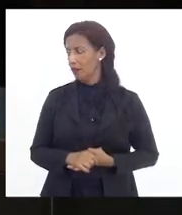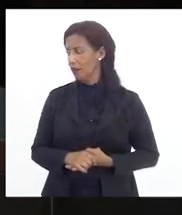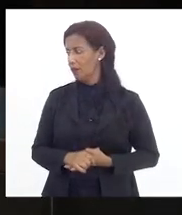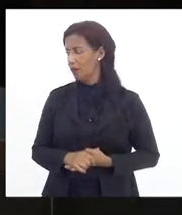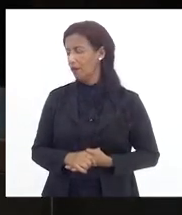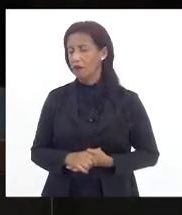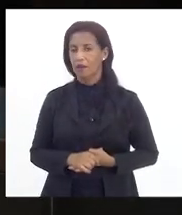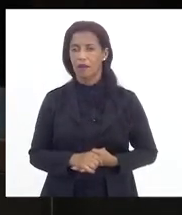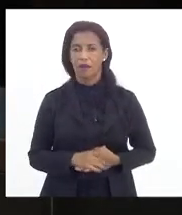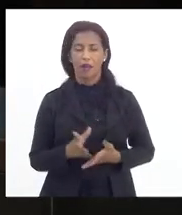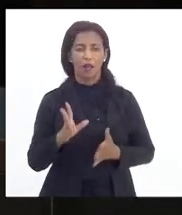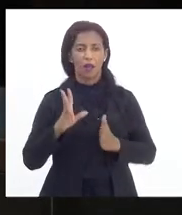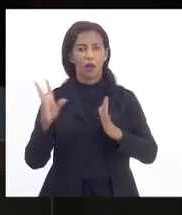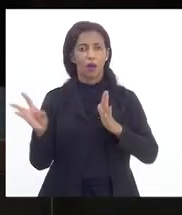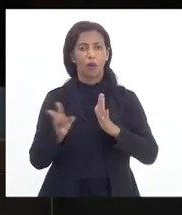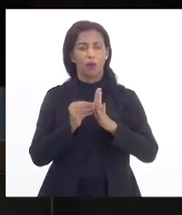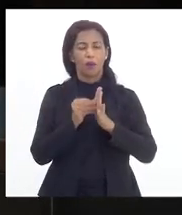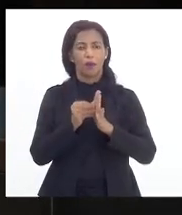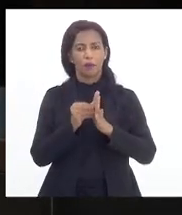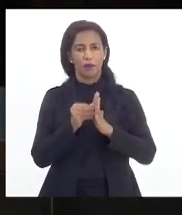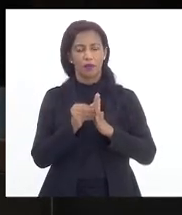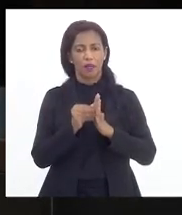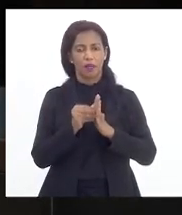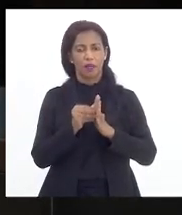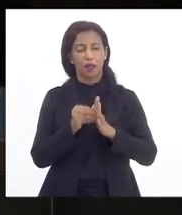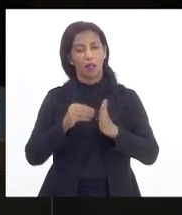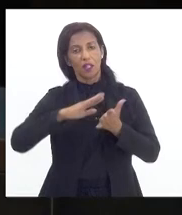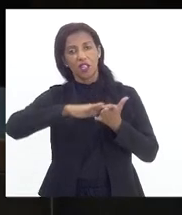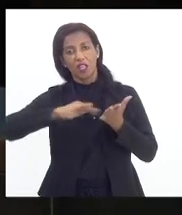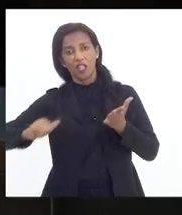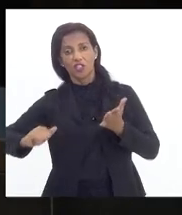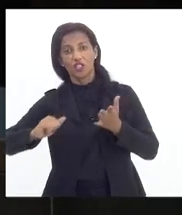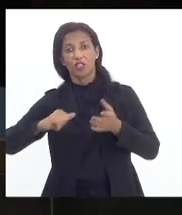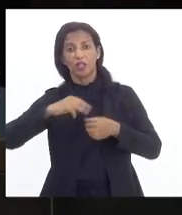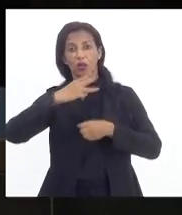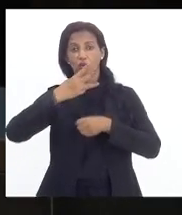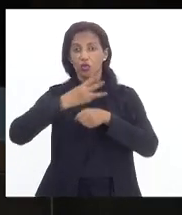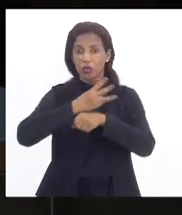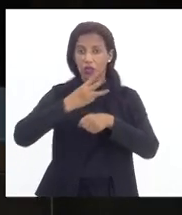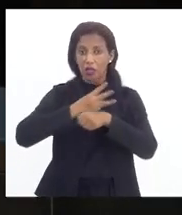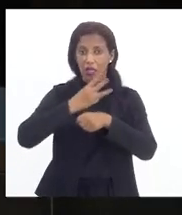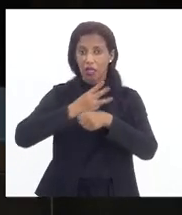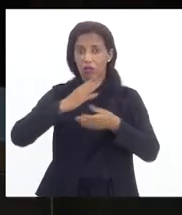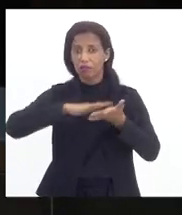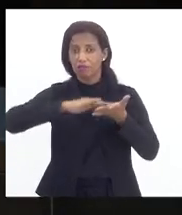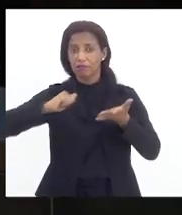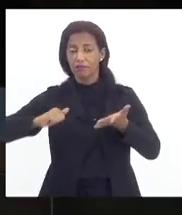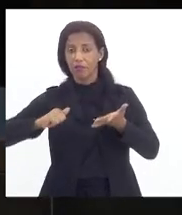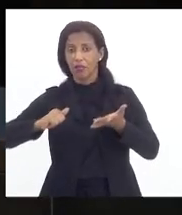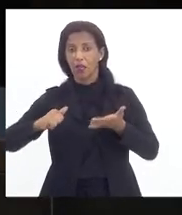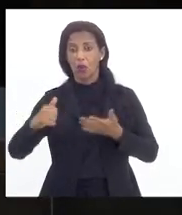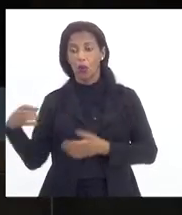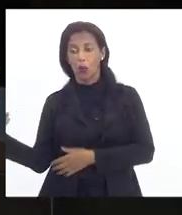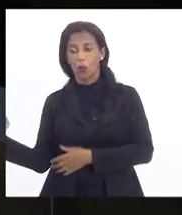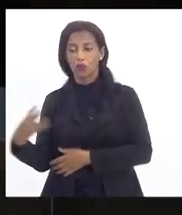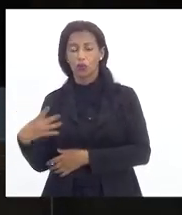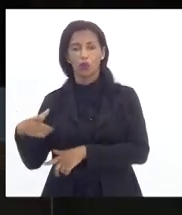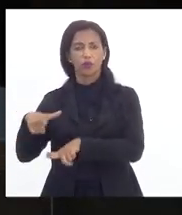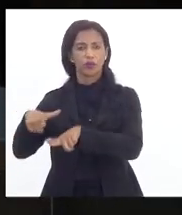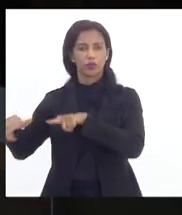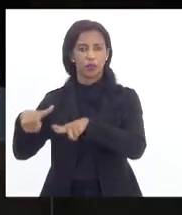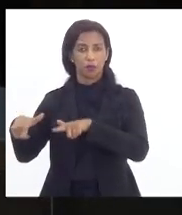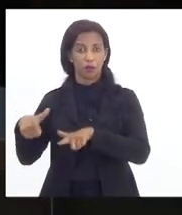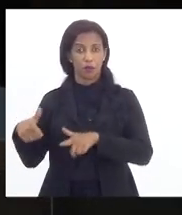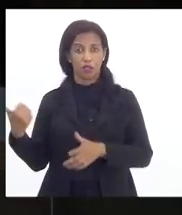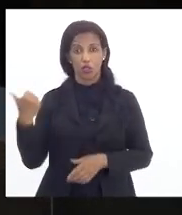comprei o projeto de lei complementar 48 que distingue os triénios eles tinham os treinos para Os Atuais servidores a gente